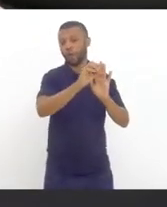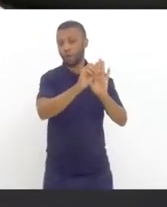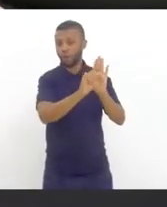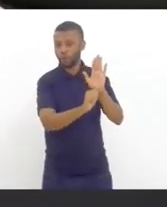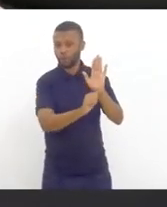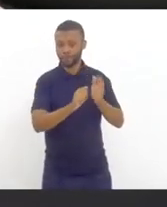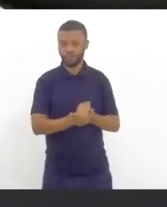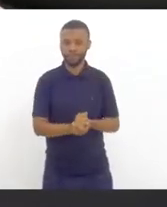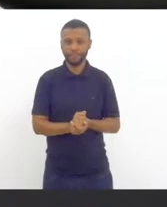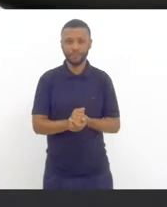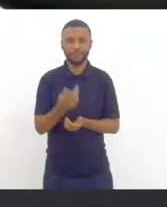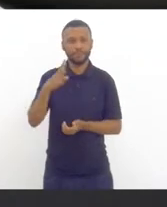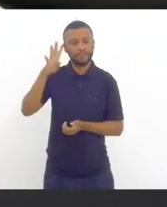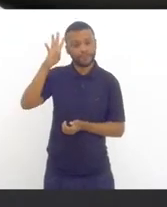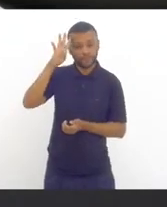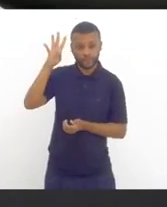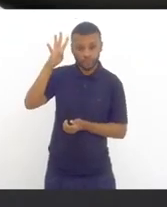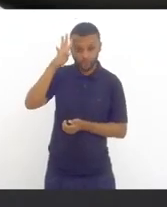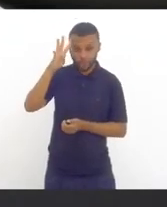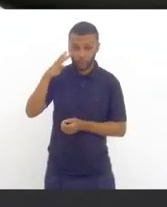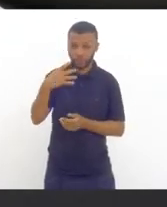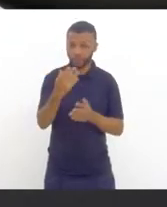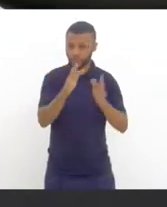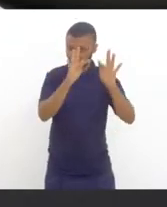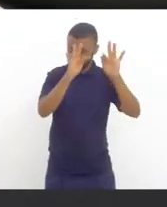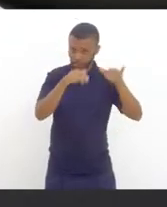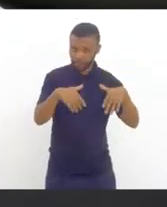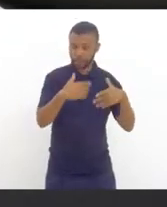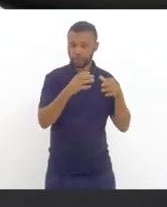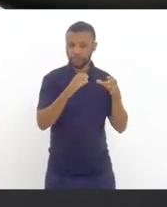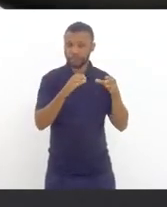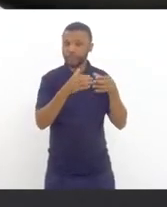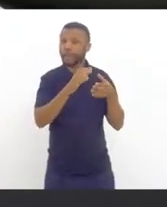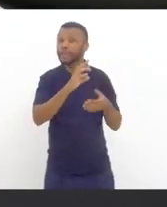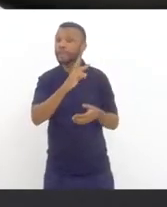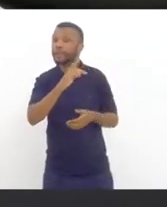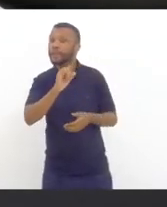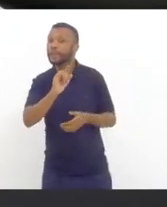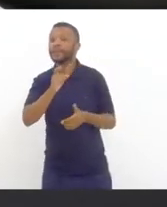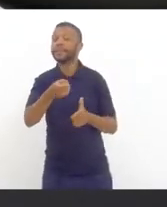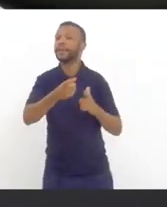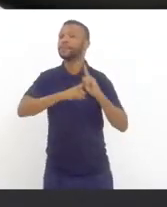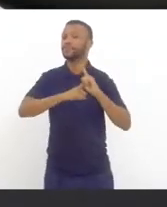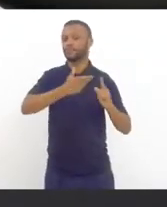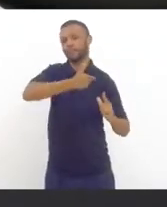foi o fecho da CPI da dívida. Então,